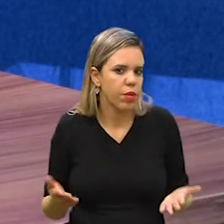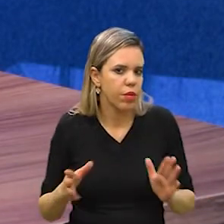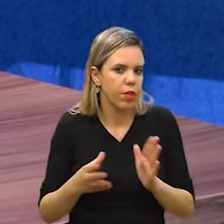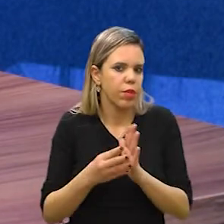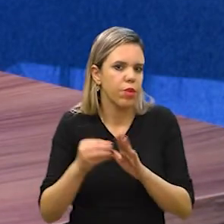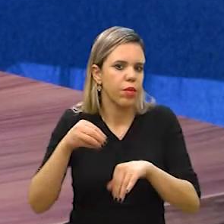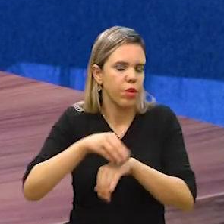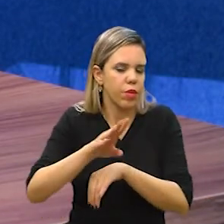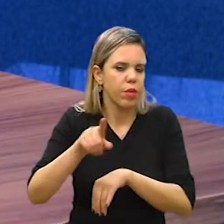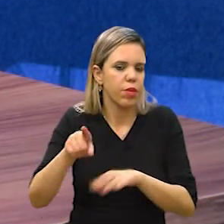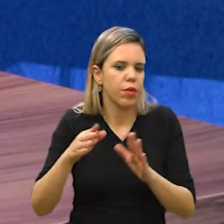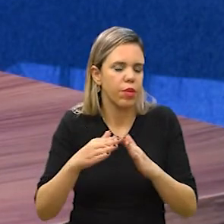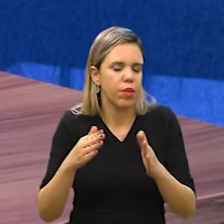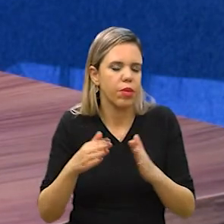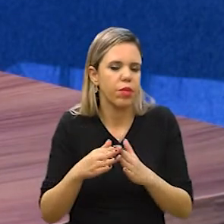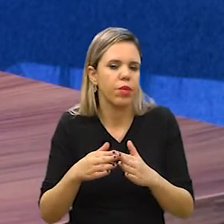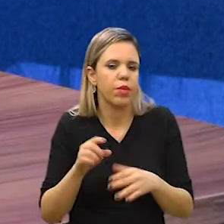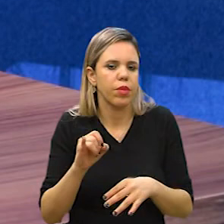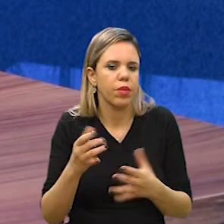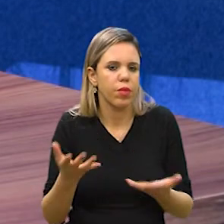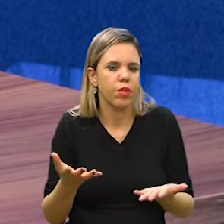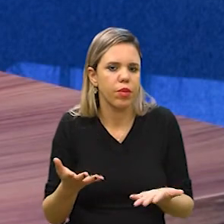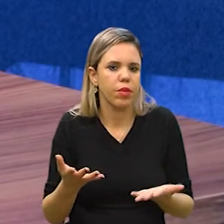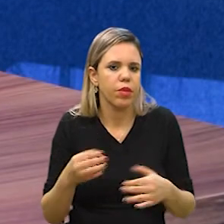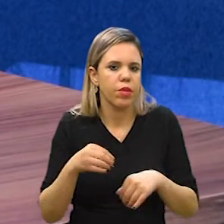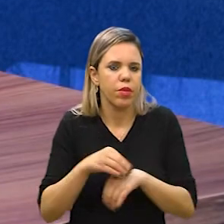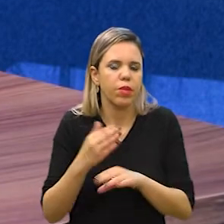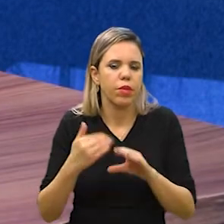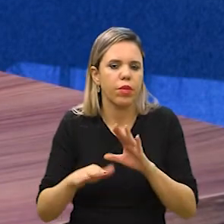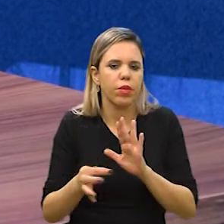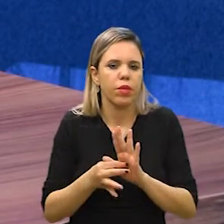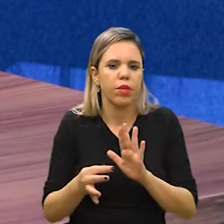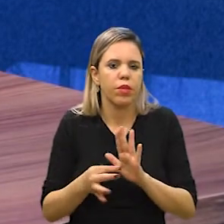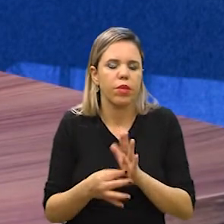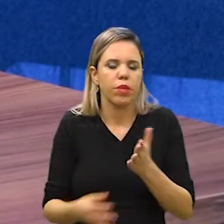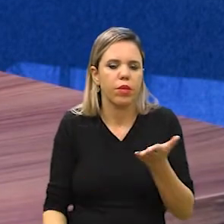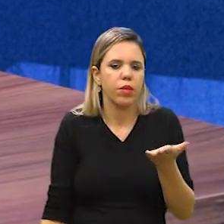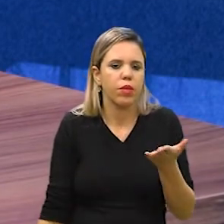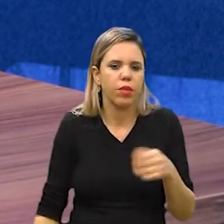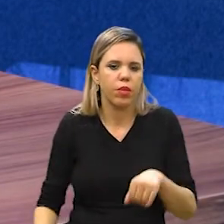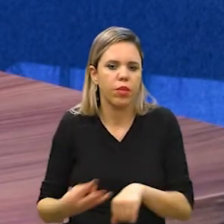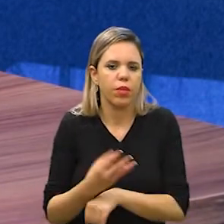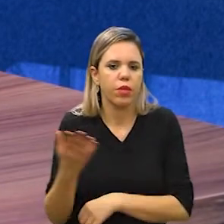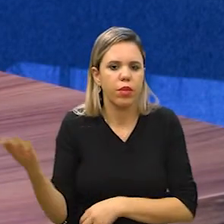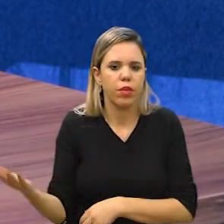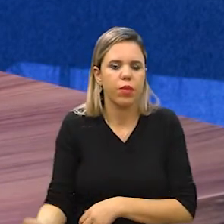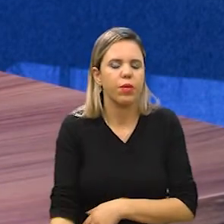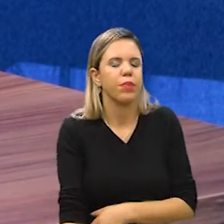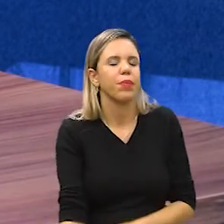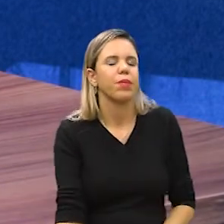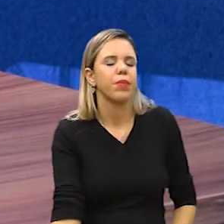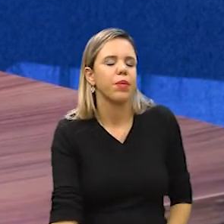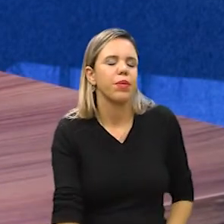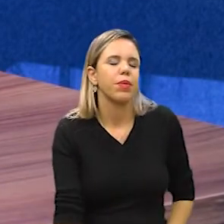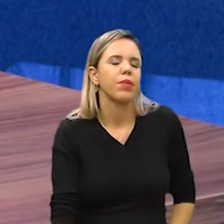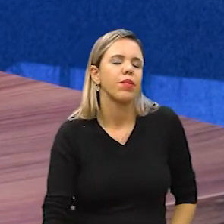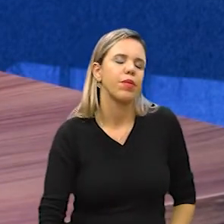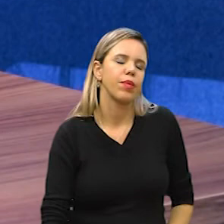hoje, inspirando você que está em casa. E se você quiser mandar uma sugestão para nós, o WhatsApp é